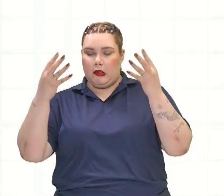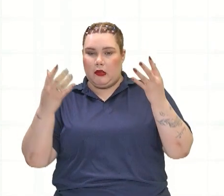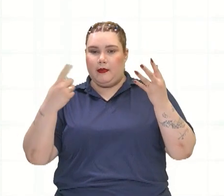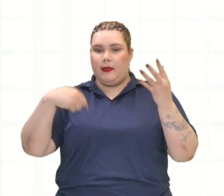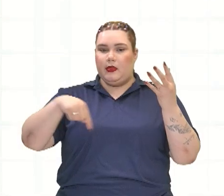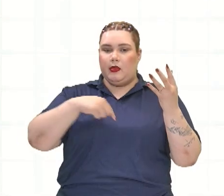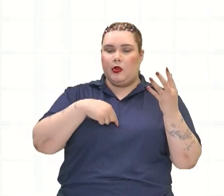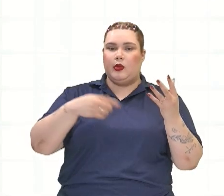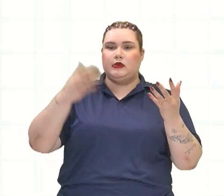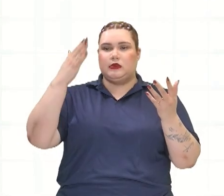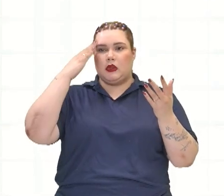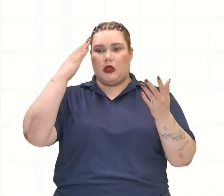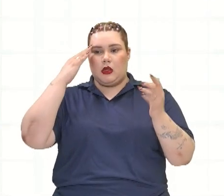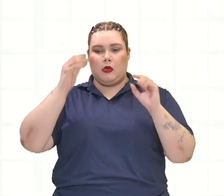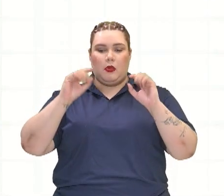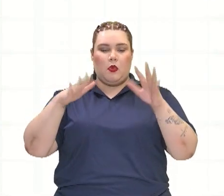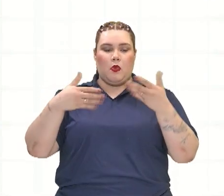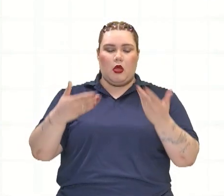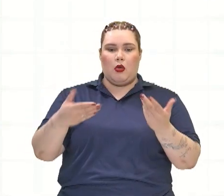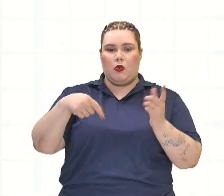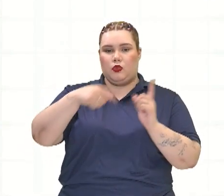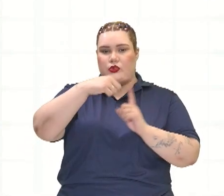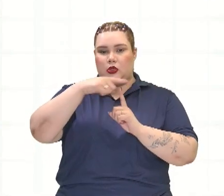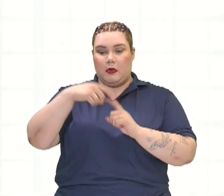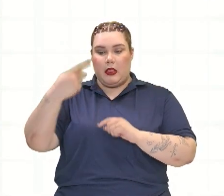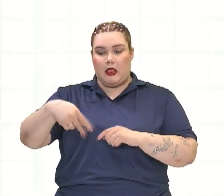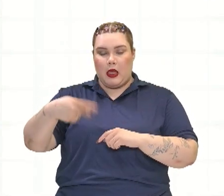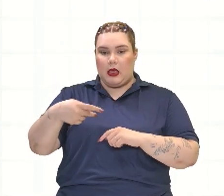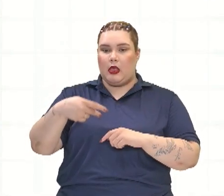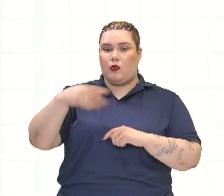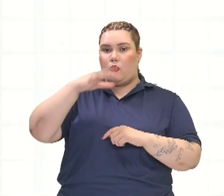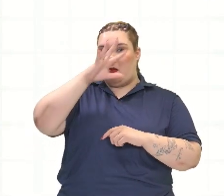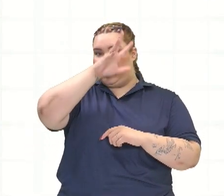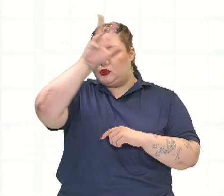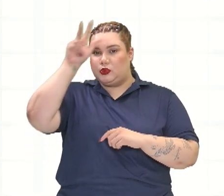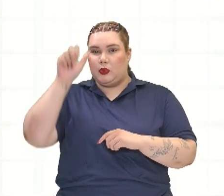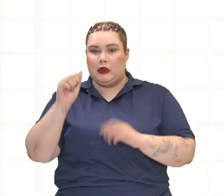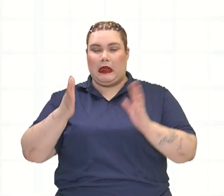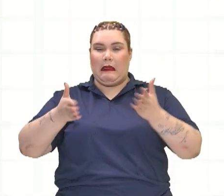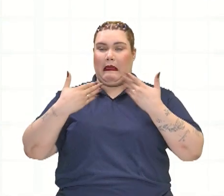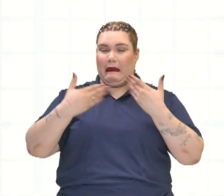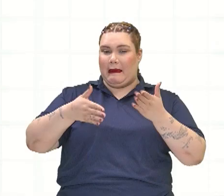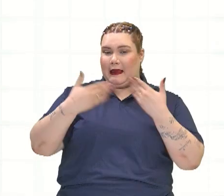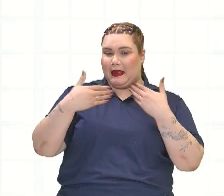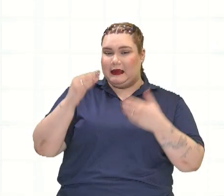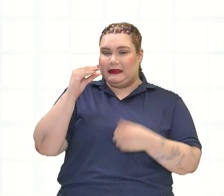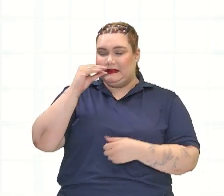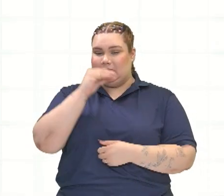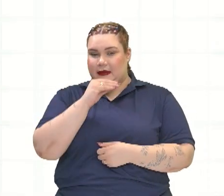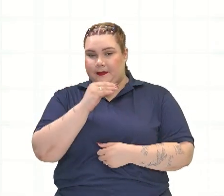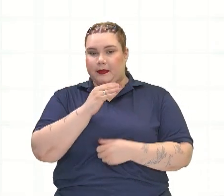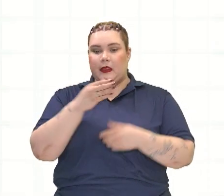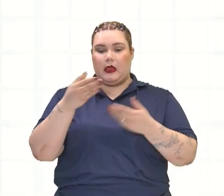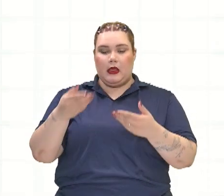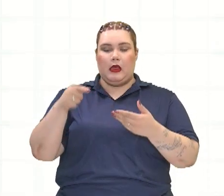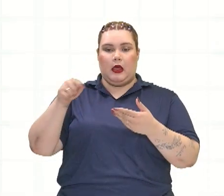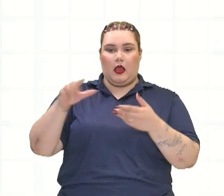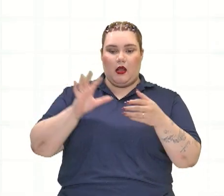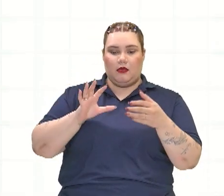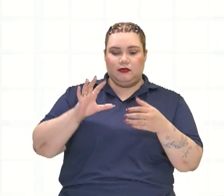costuma dizer que é equatorial, que é quente, úmido, nós estamos aí inseridos nessa